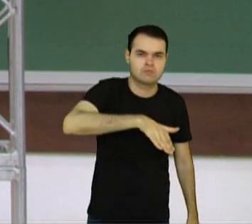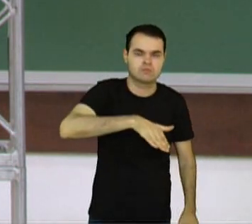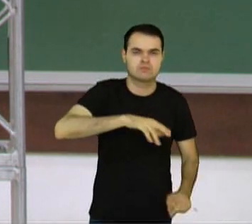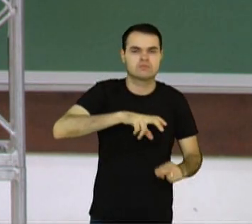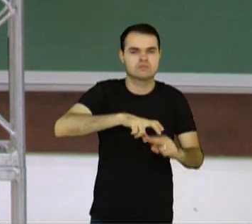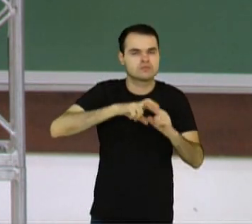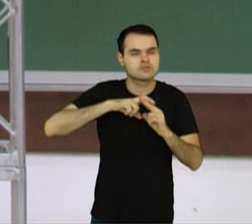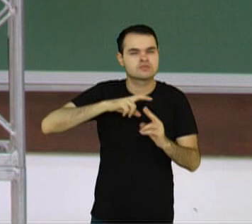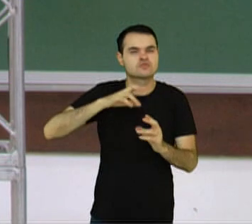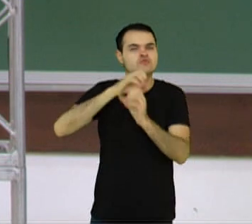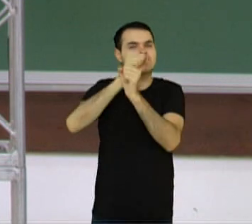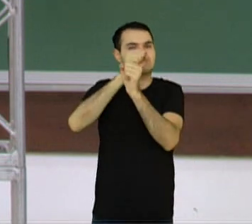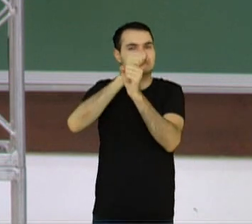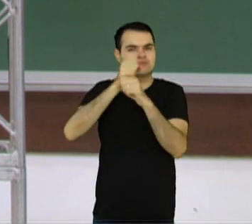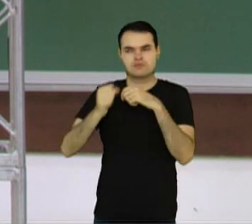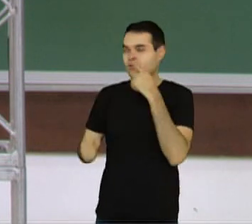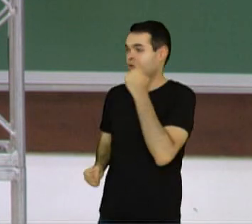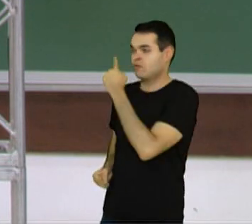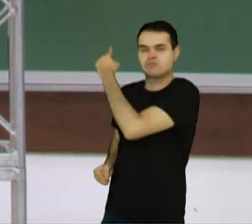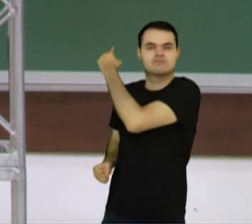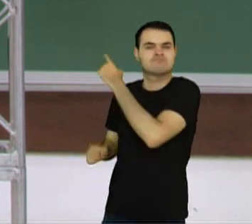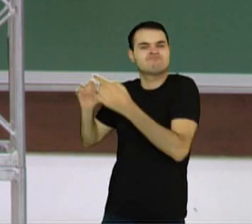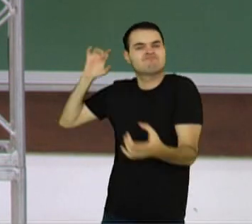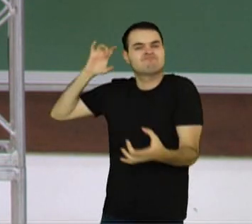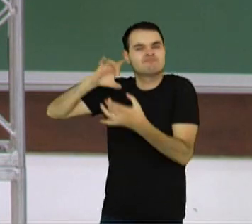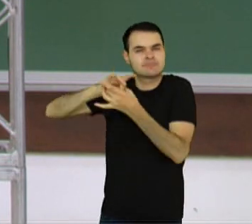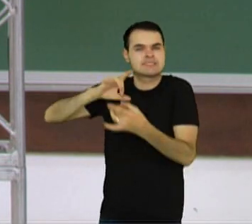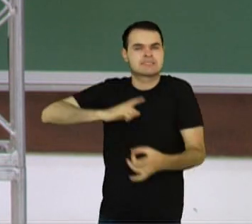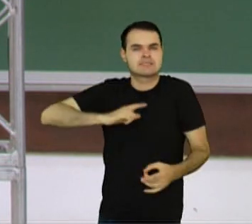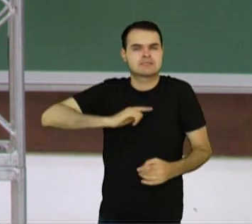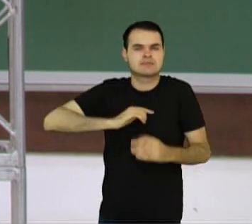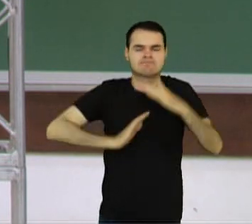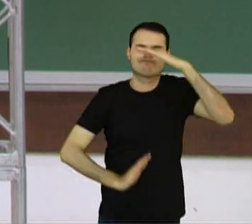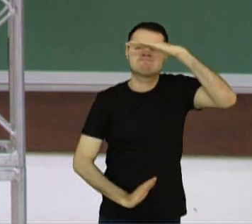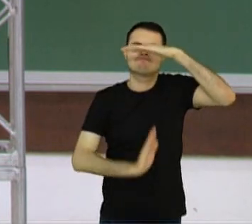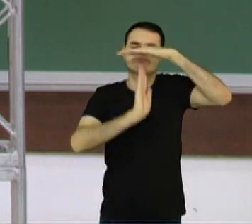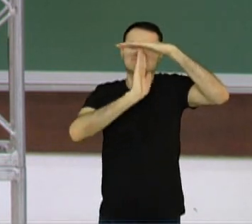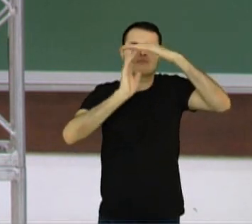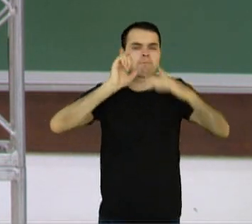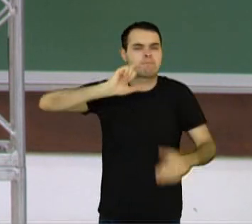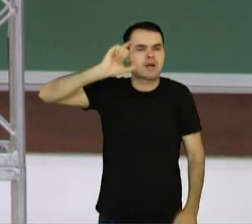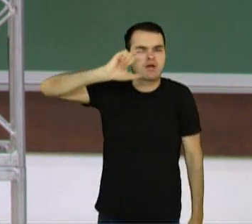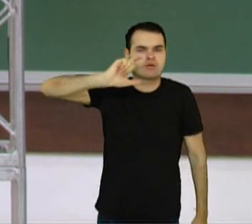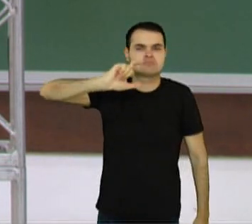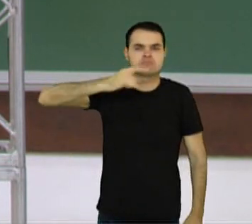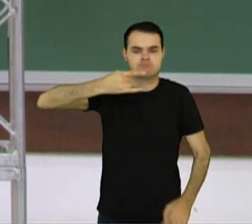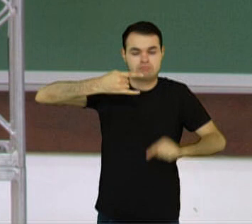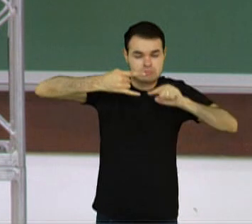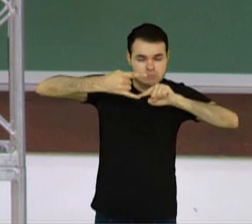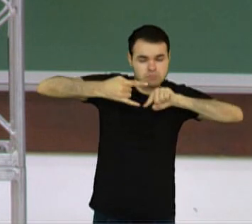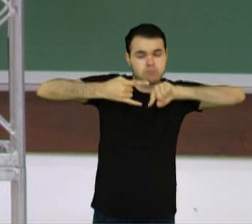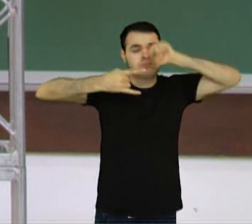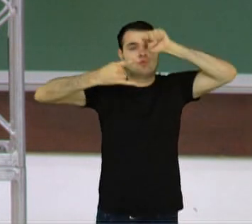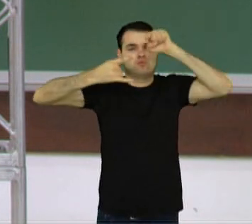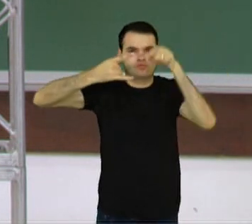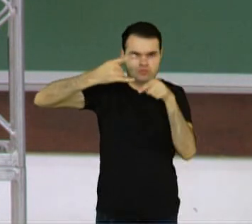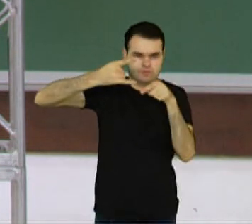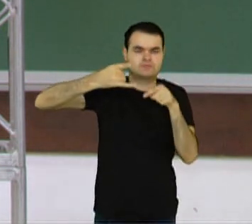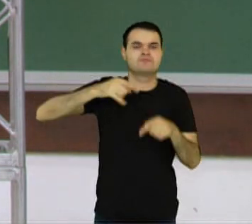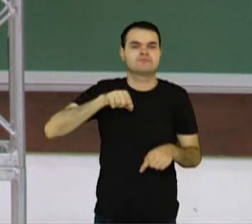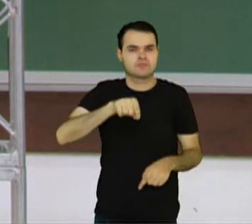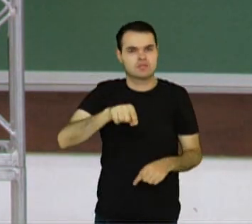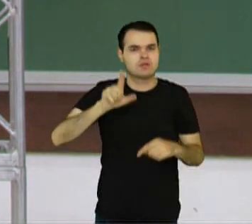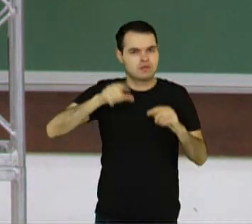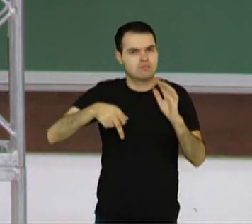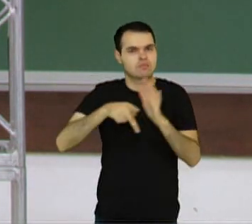aqui. Então elas vão estar se somando e aí você vai ter um pico de amplitude muito maior. Depois, cada um segue seu rumo, ok? Então isso é uma caracterização